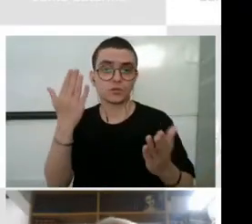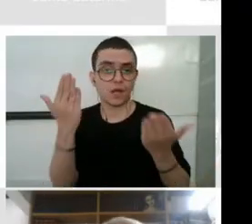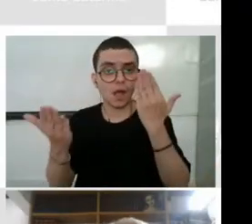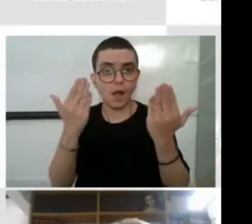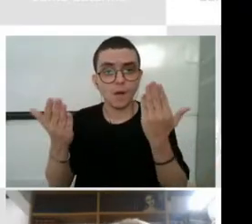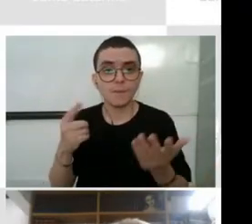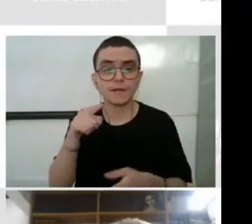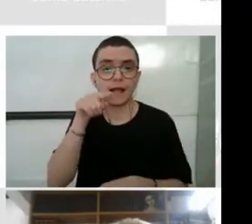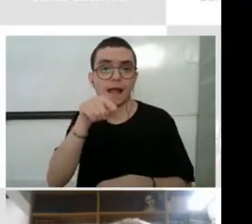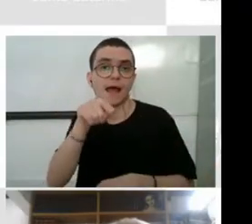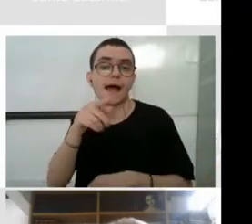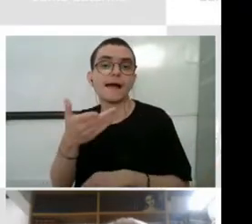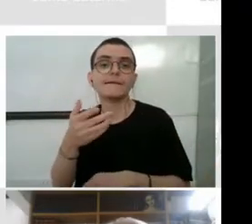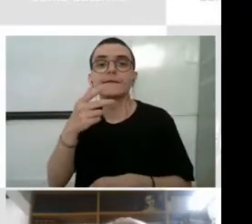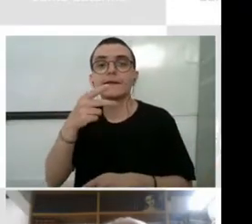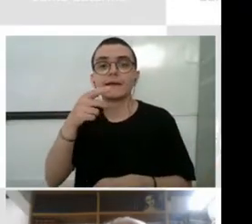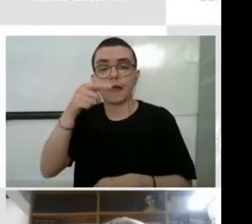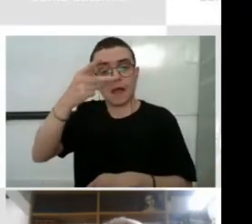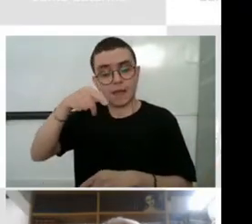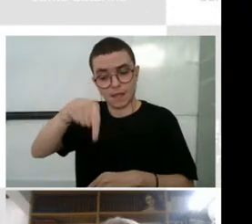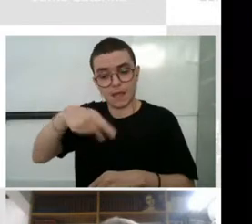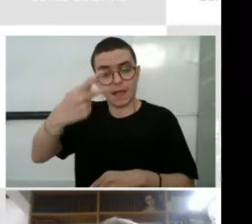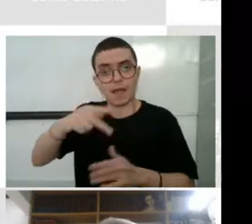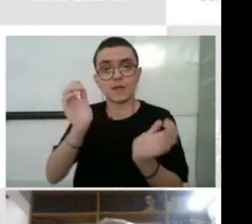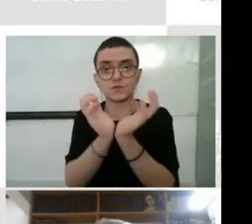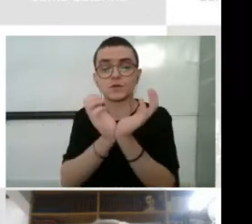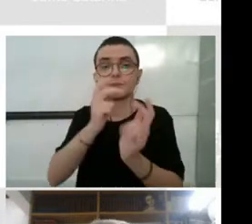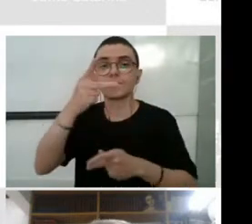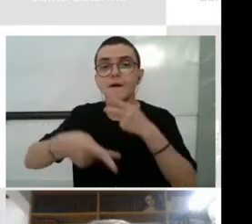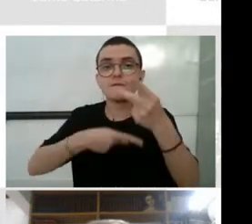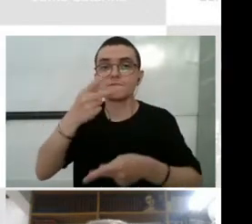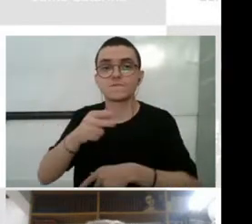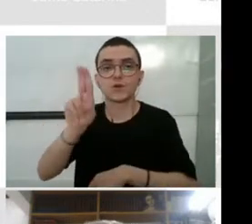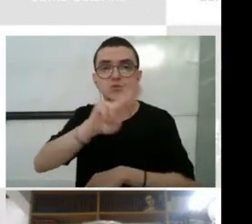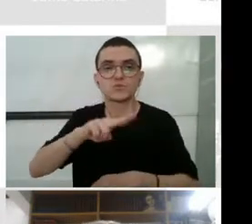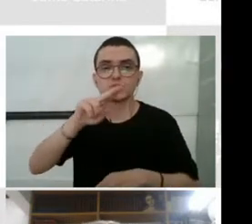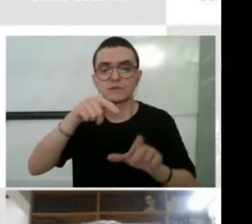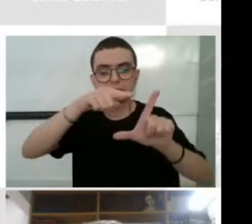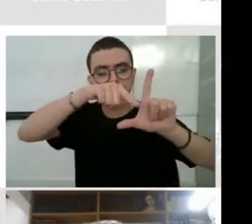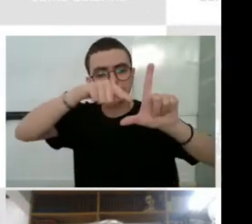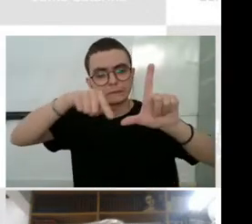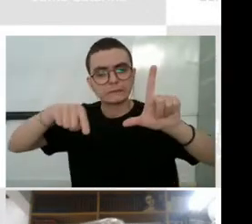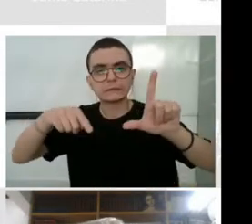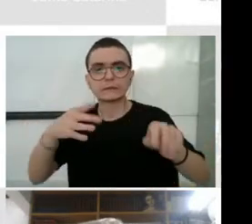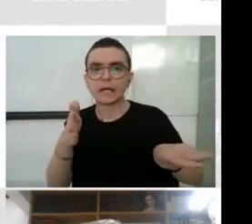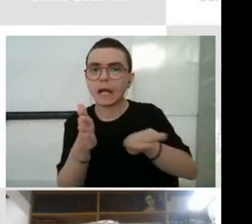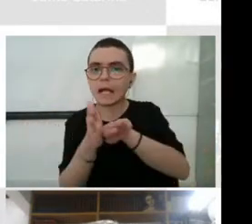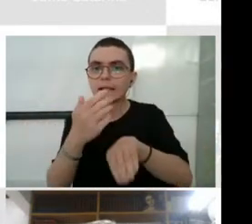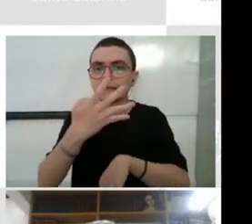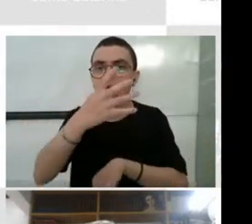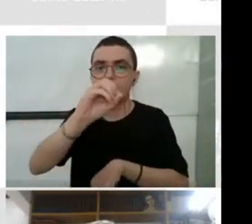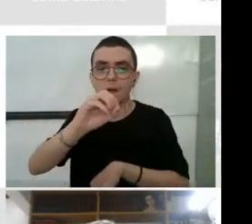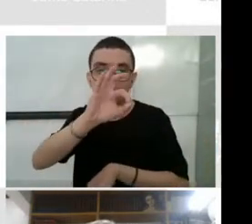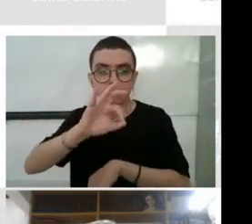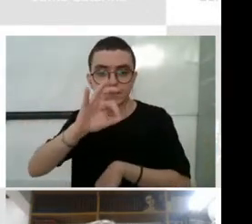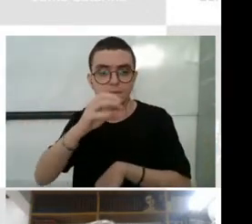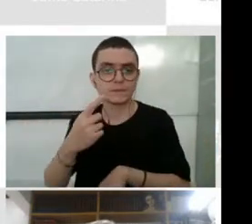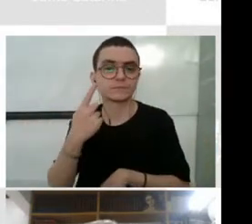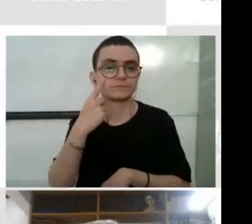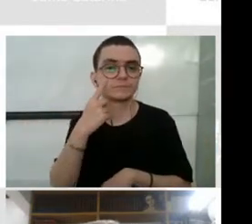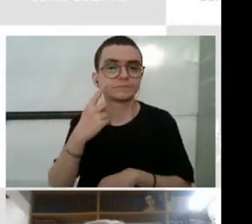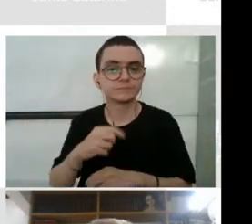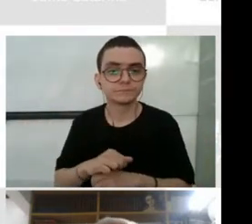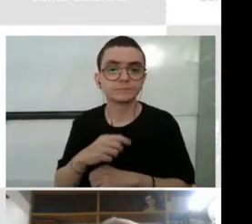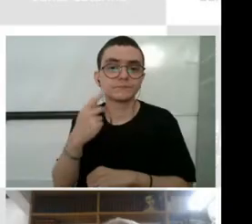falando de 40% a 55%. O petróleo registra um declínio semelhante, 20% a 40%. Também, veja só quanto eles